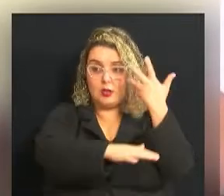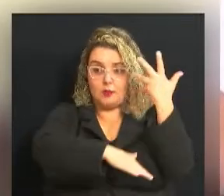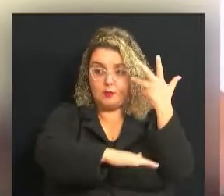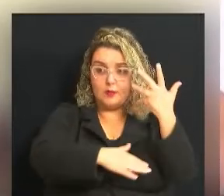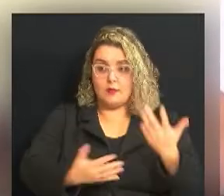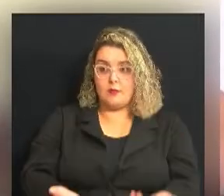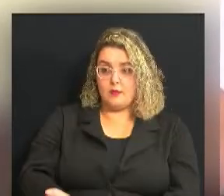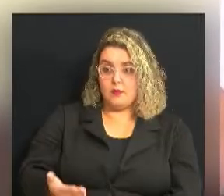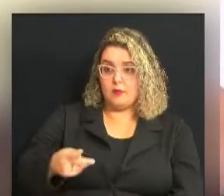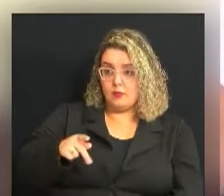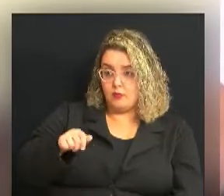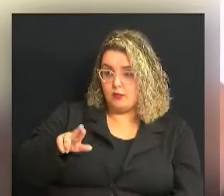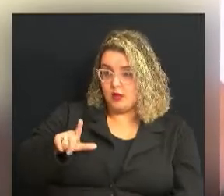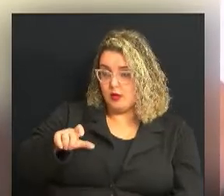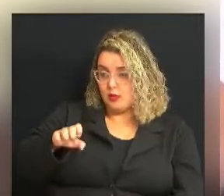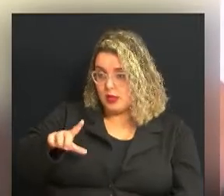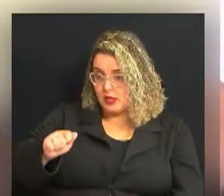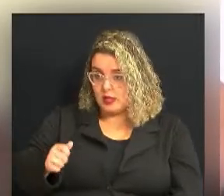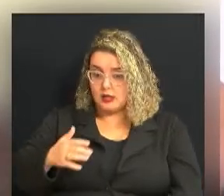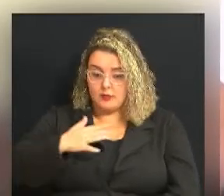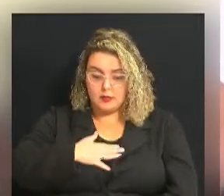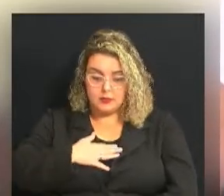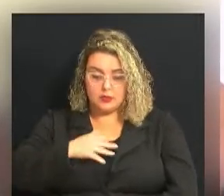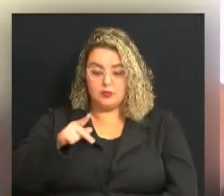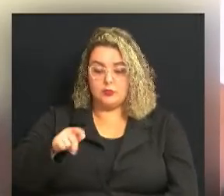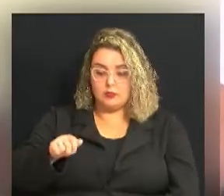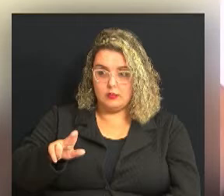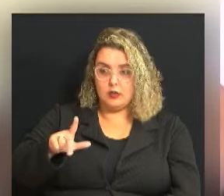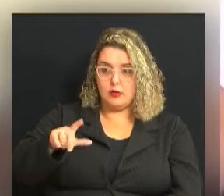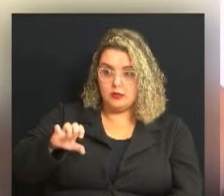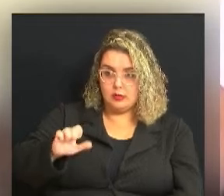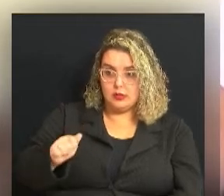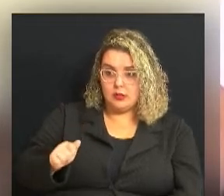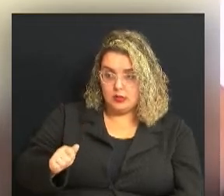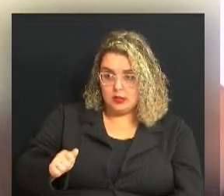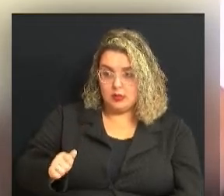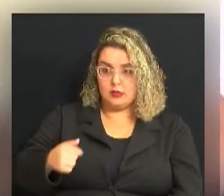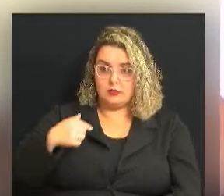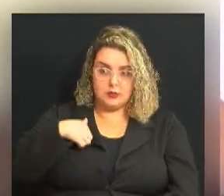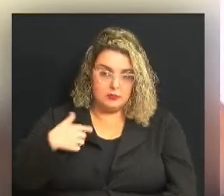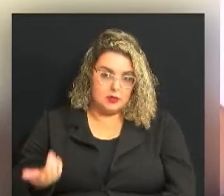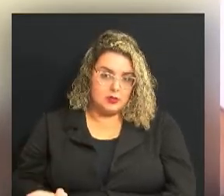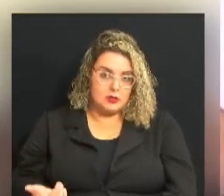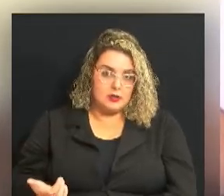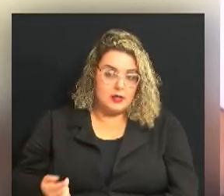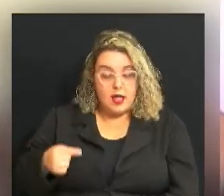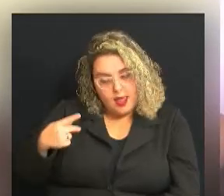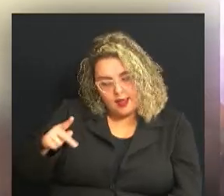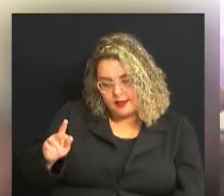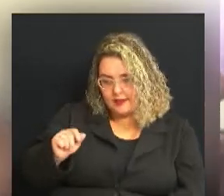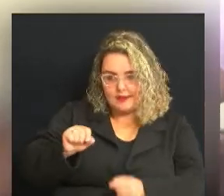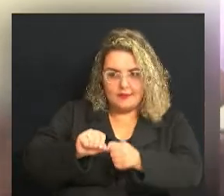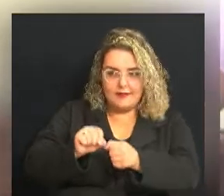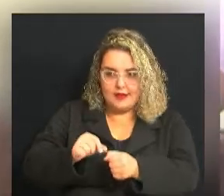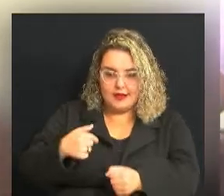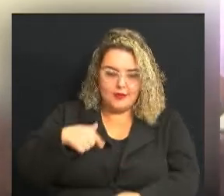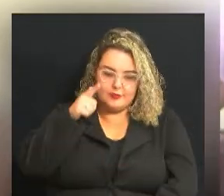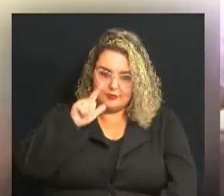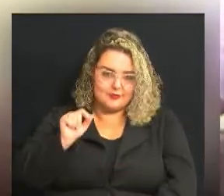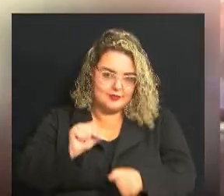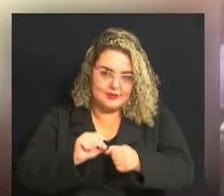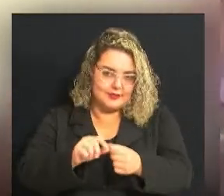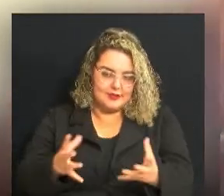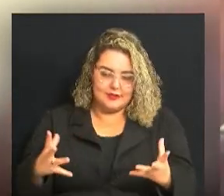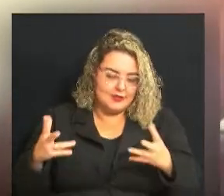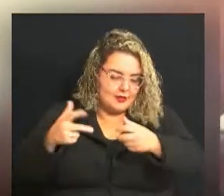Paulela e do Paulela para mim e vice-versa. No fim das contas é o Paulela que faz mesmo, porque eu não consigo fazer, então está tudo em casa. Mas a gente tem algumas